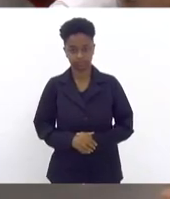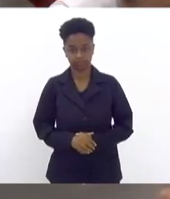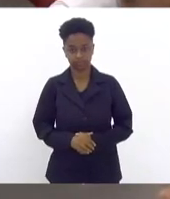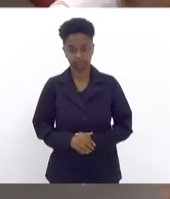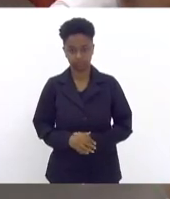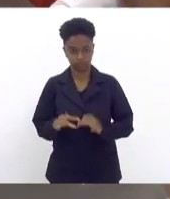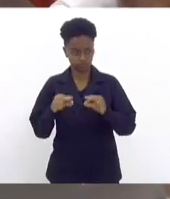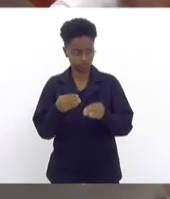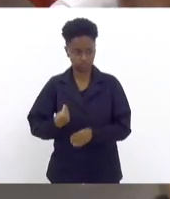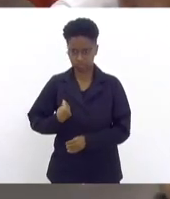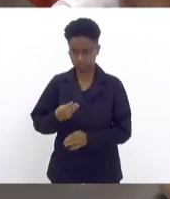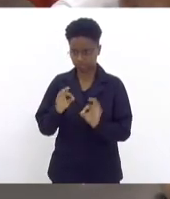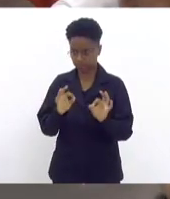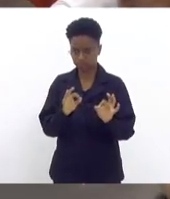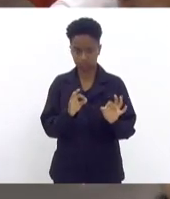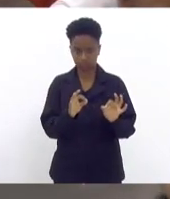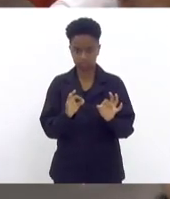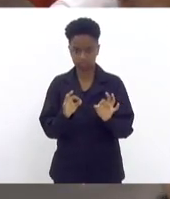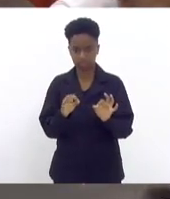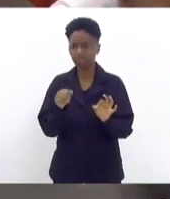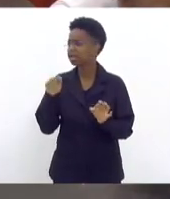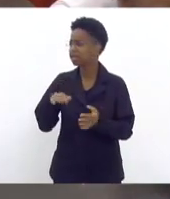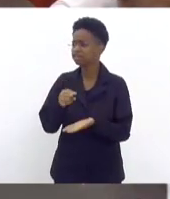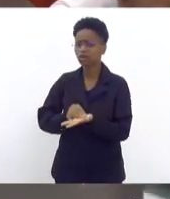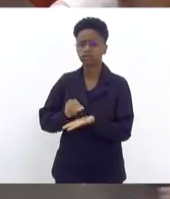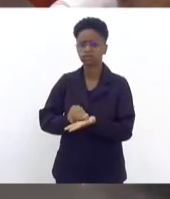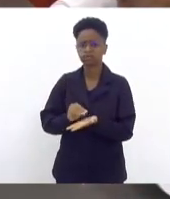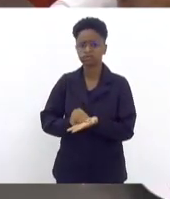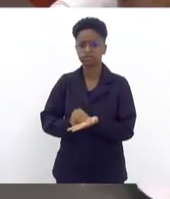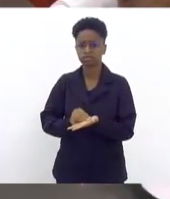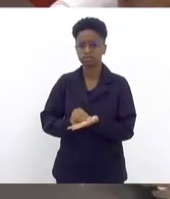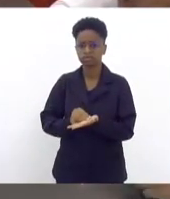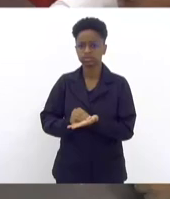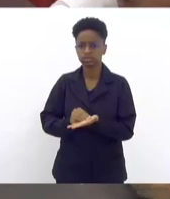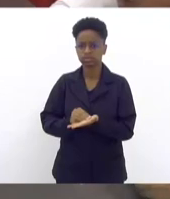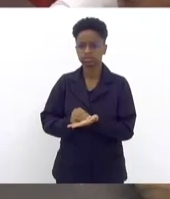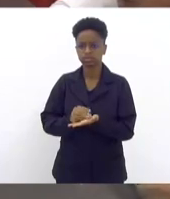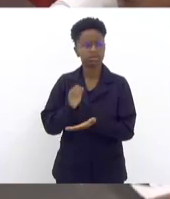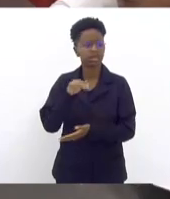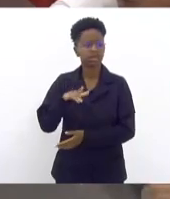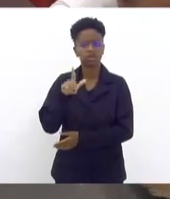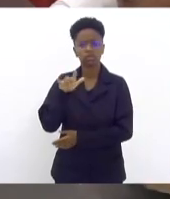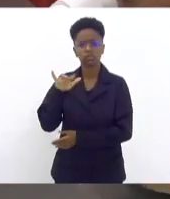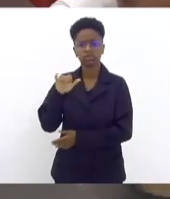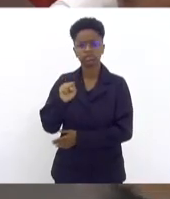Todos presentes, né? Quem está faltando? Deputado De Laroli. Cadê o deputado Luiz Paulo?